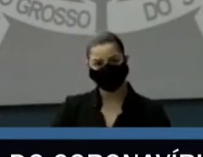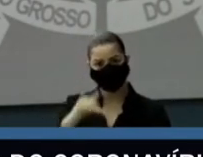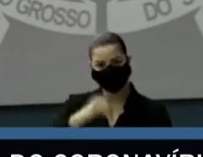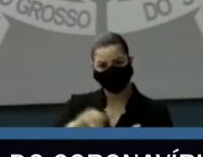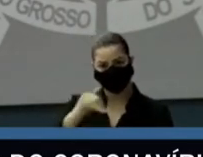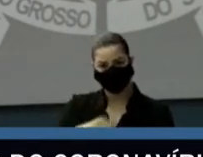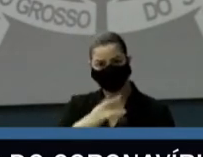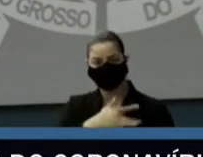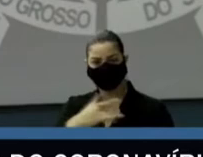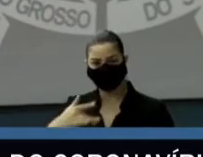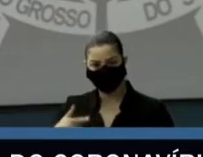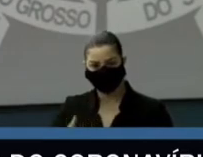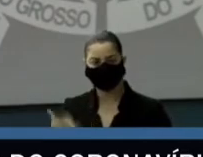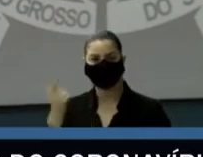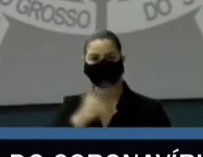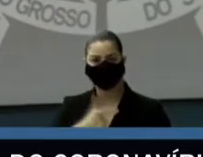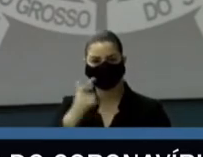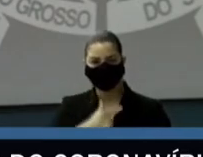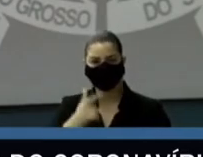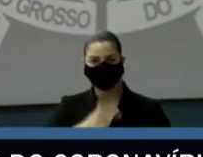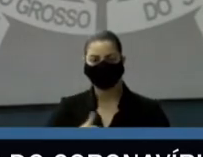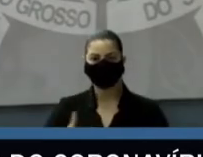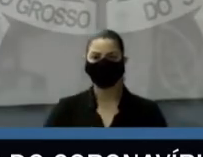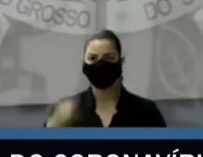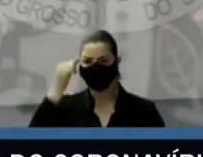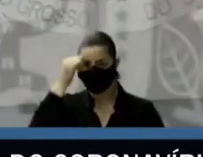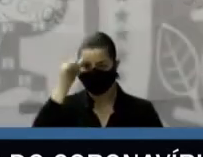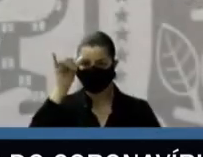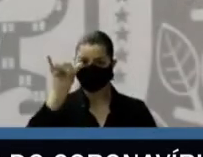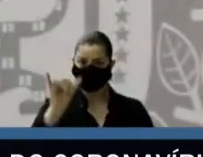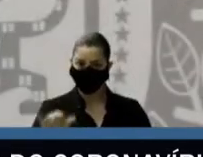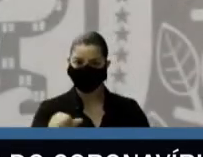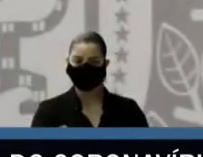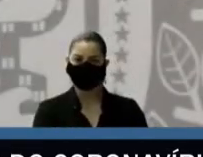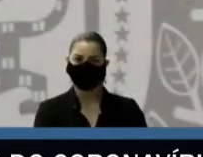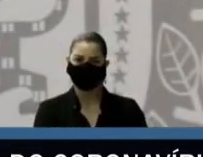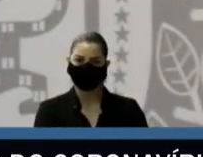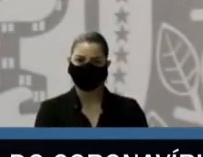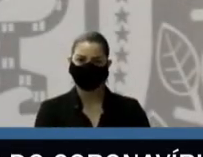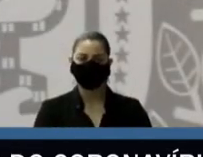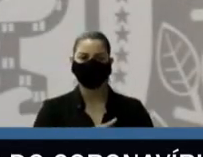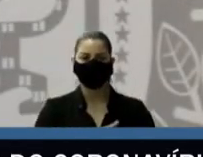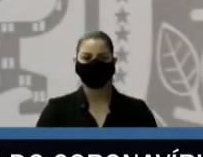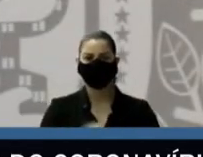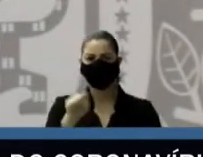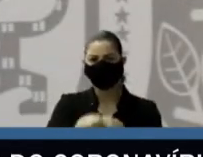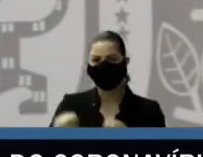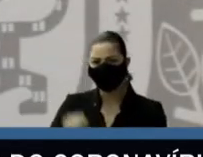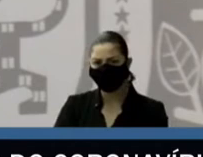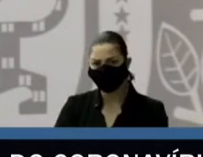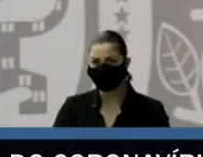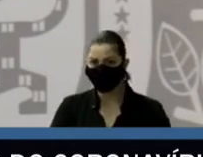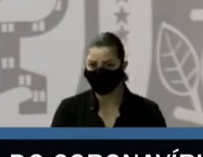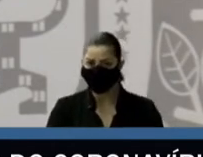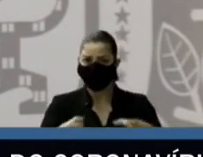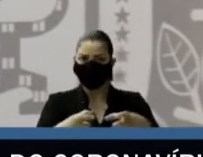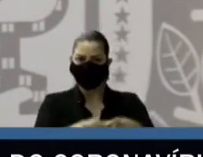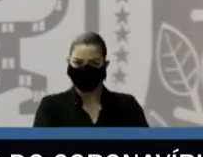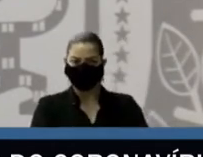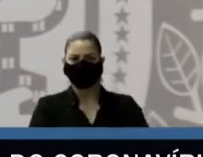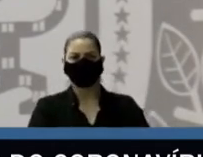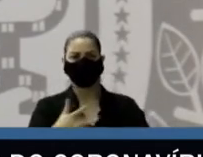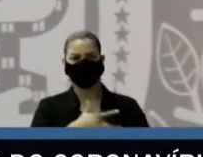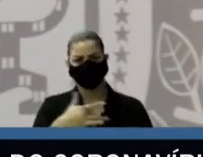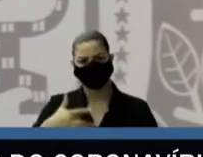para que a gente possa avançar no Mato Grosso do Sul com uma situação de menor dano à nossa população, à